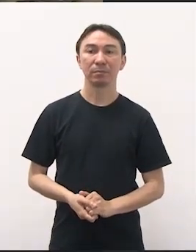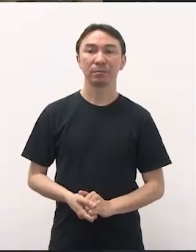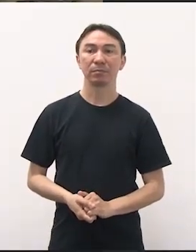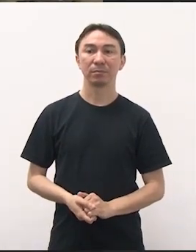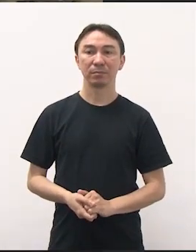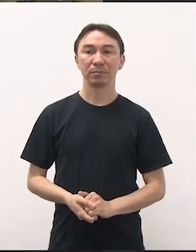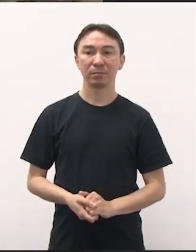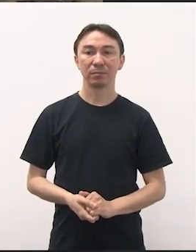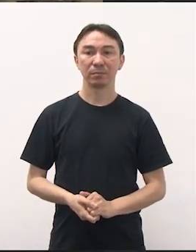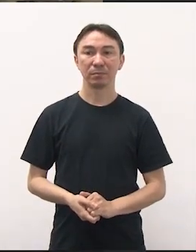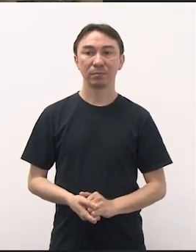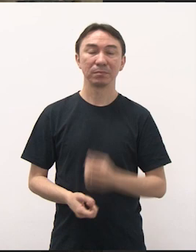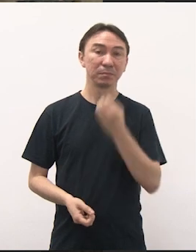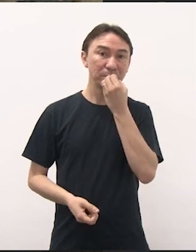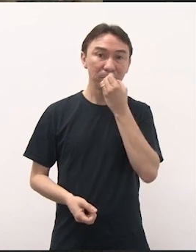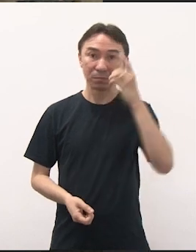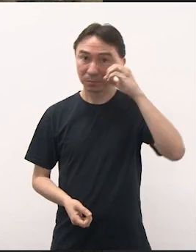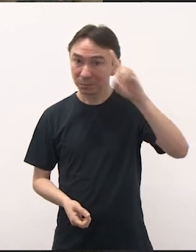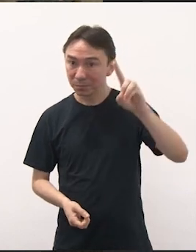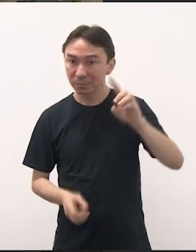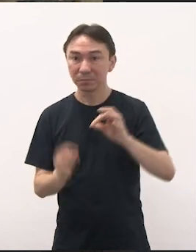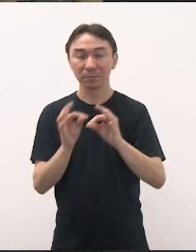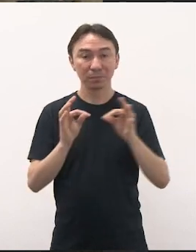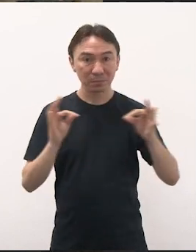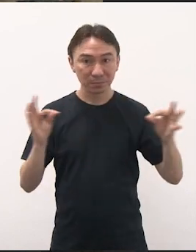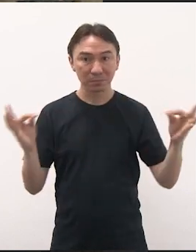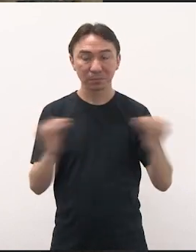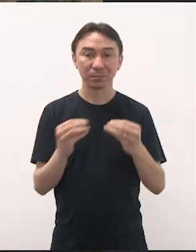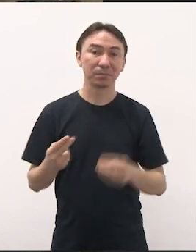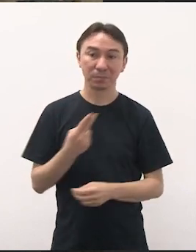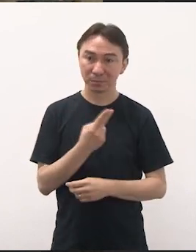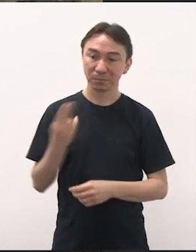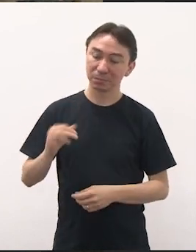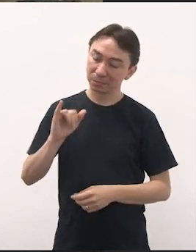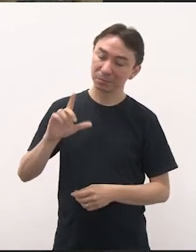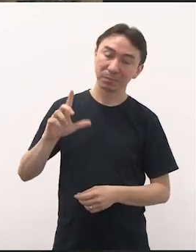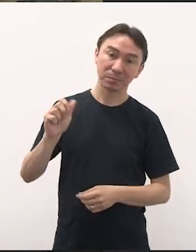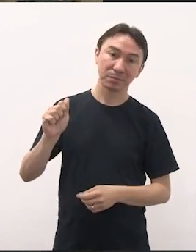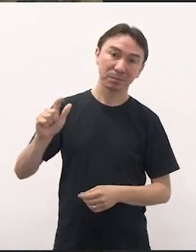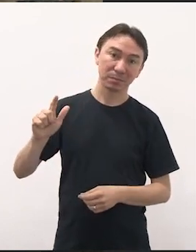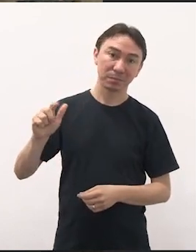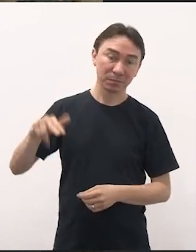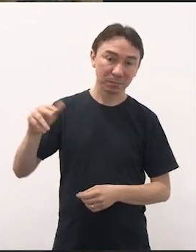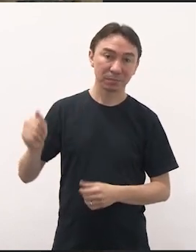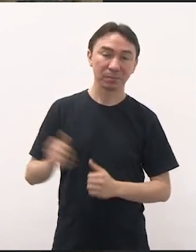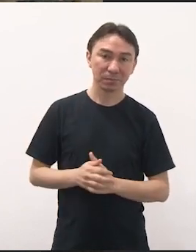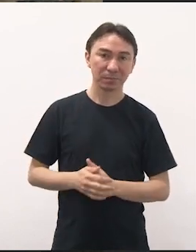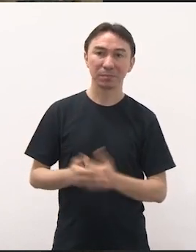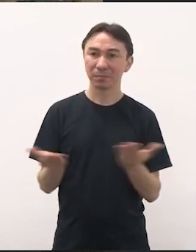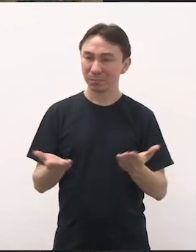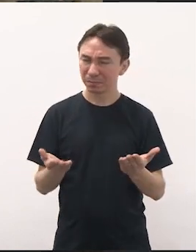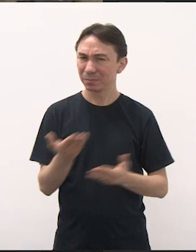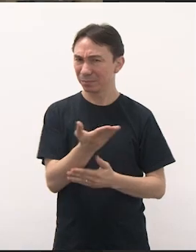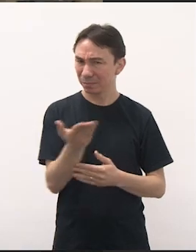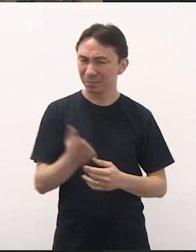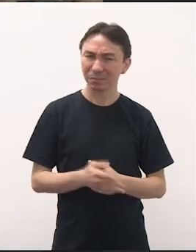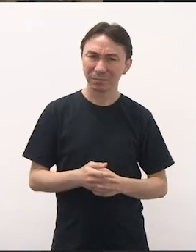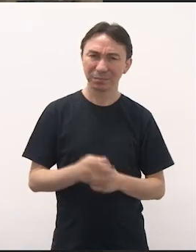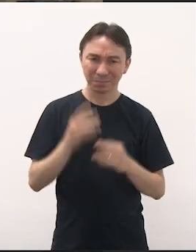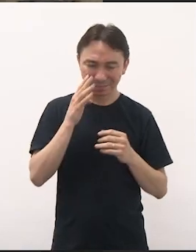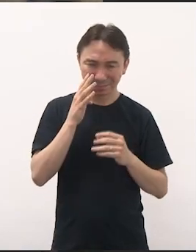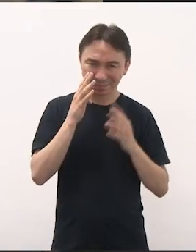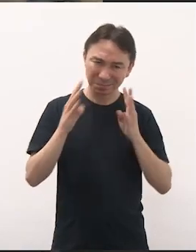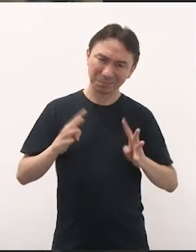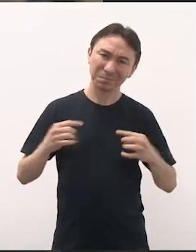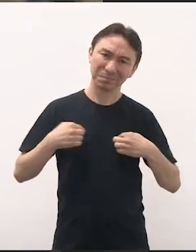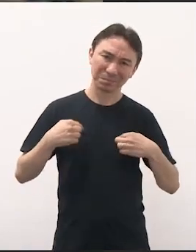Bom dia a todos e todas. Eu me chamo Ilana, sou da equipe Conviva. Acho que alguns de vocês já me viram por aqui algumas